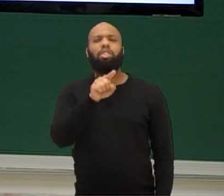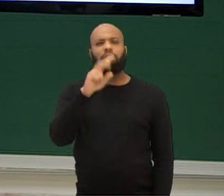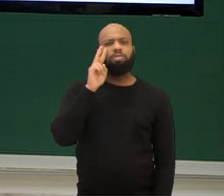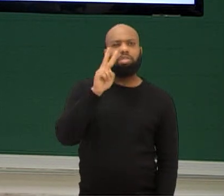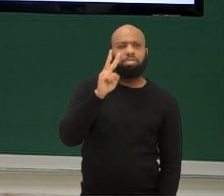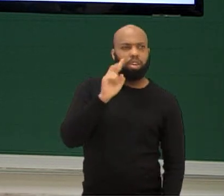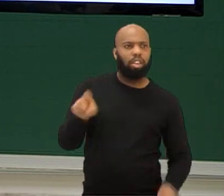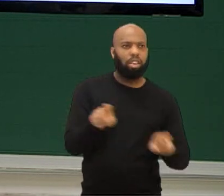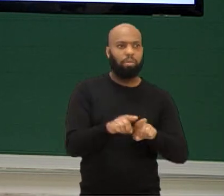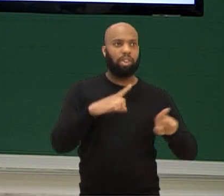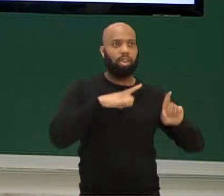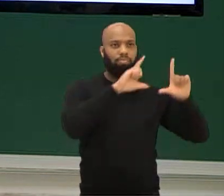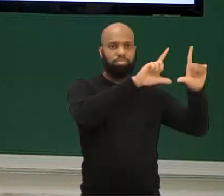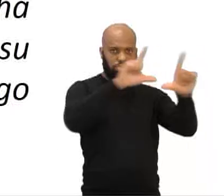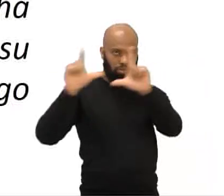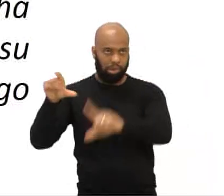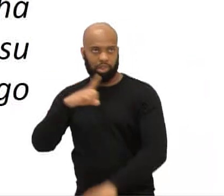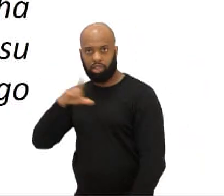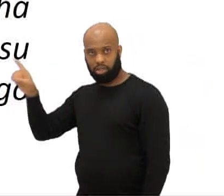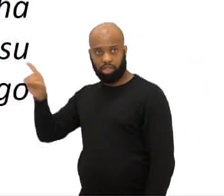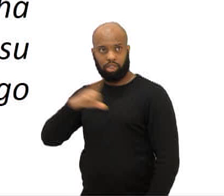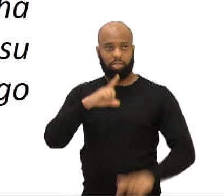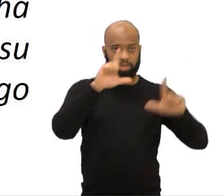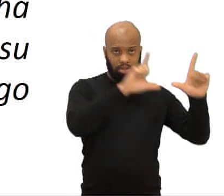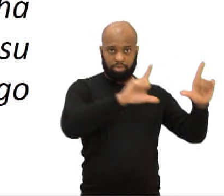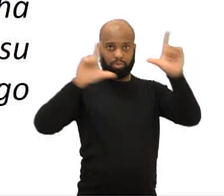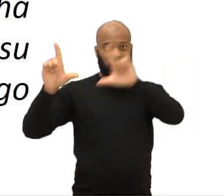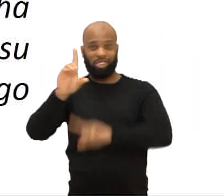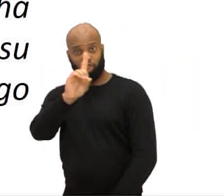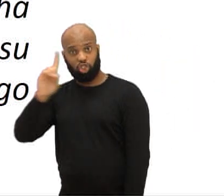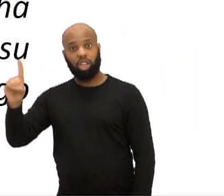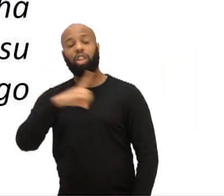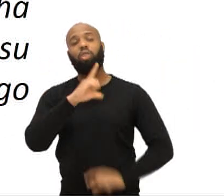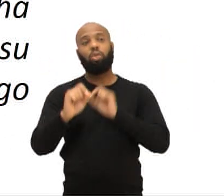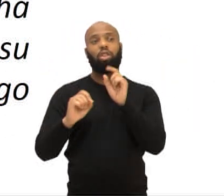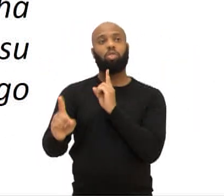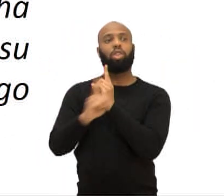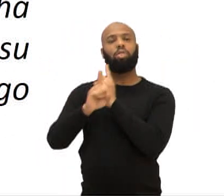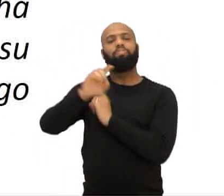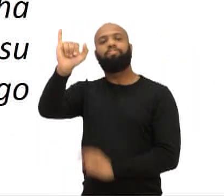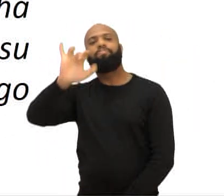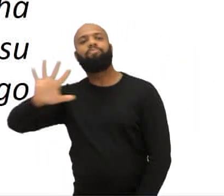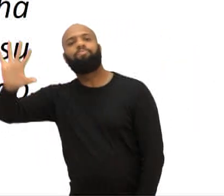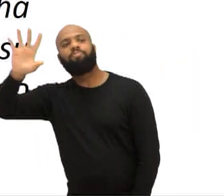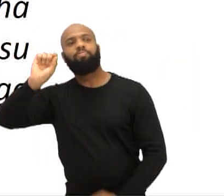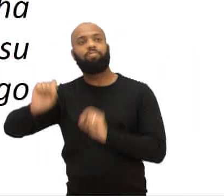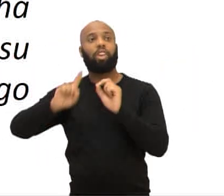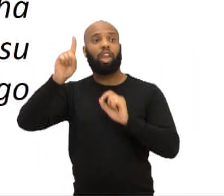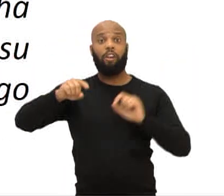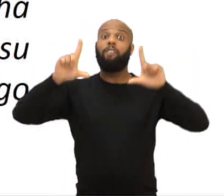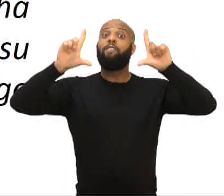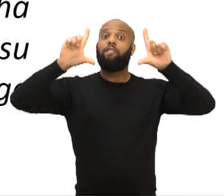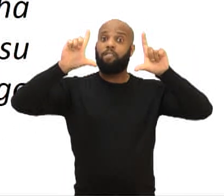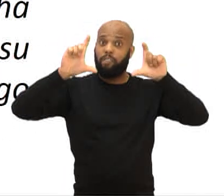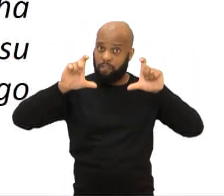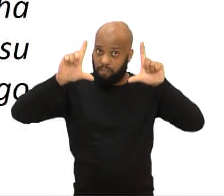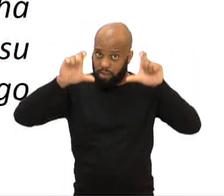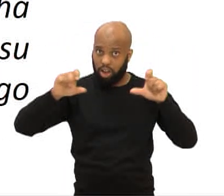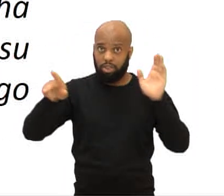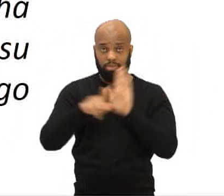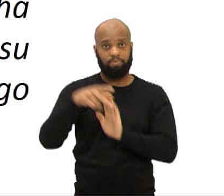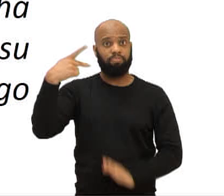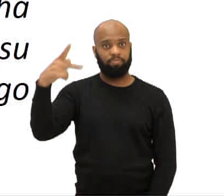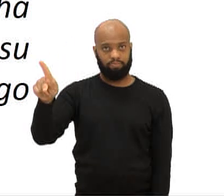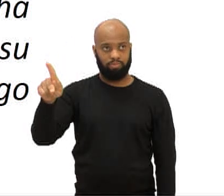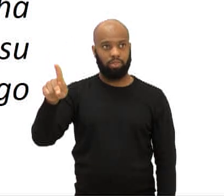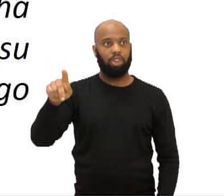um pouquinho para essas duas imagens, do lado direito vocês vão encontrar uma imagem que é uma fotografia feita da Frida